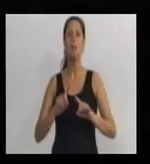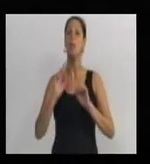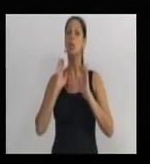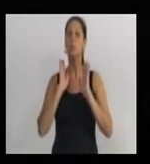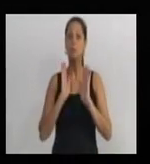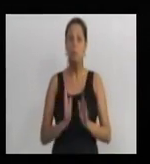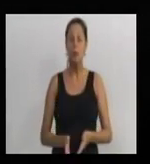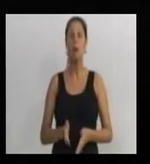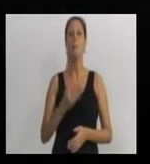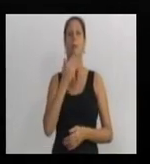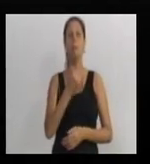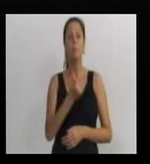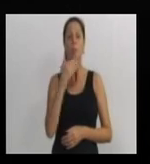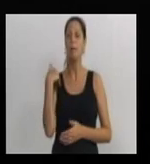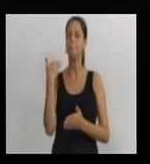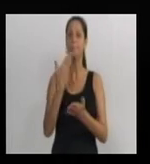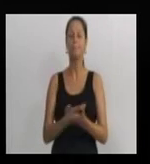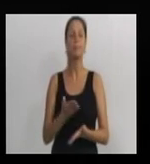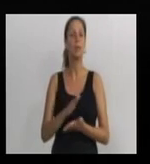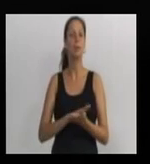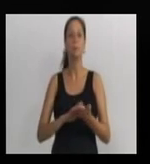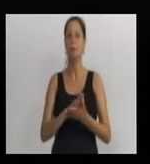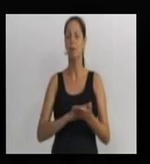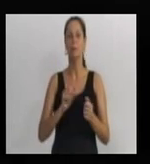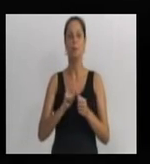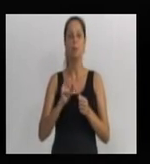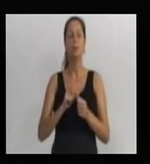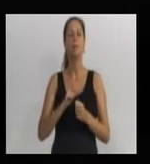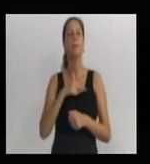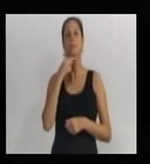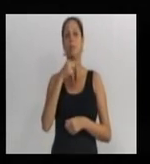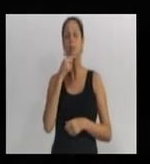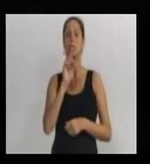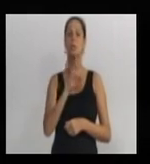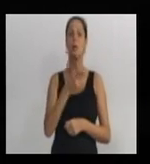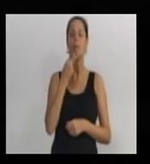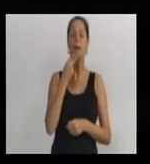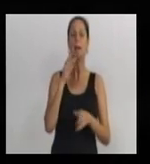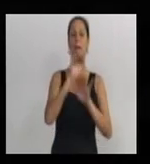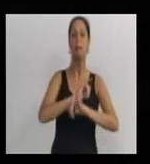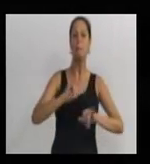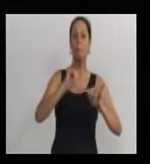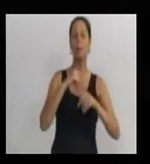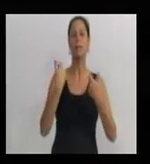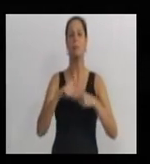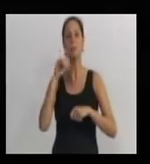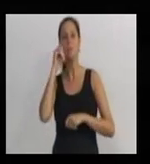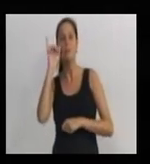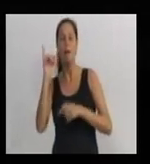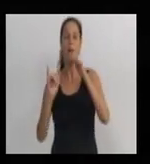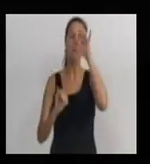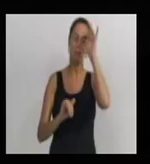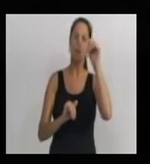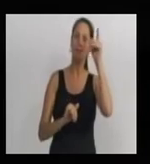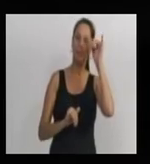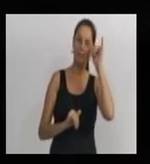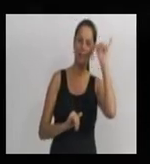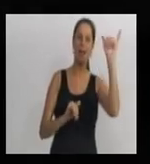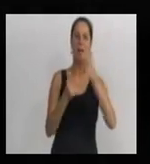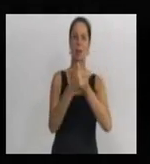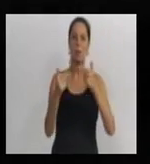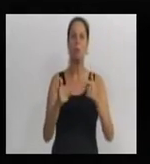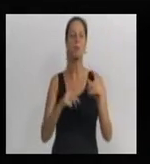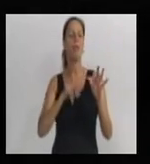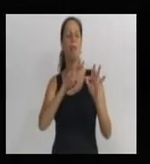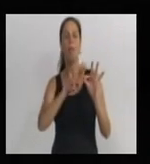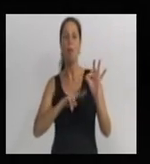não adianta vir aqui falar em campanhas de combate a isso, de prevenção, etc., quando a realidade nas comunidades é justamente